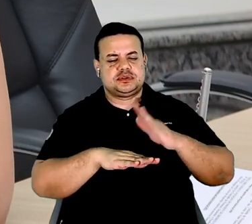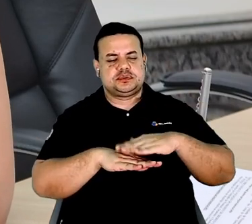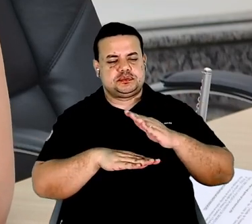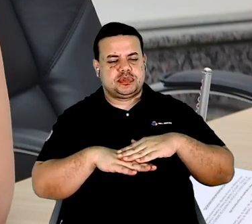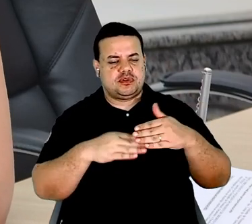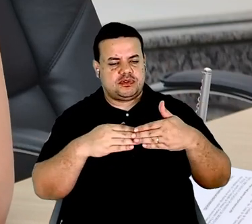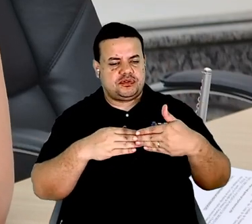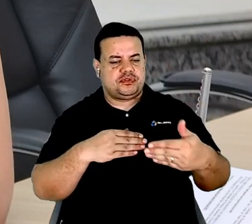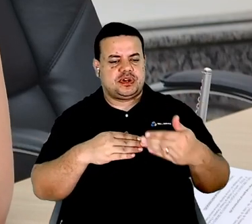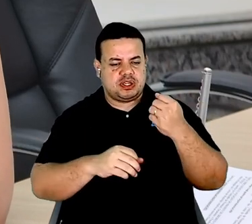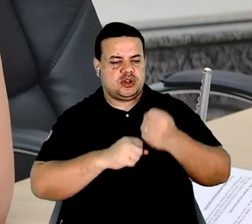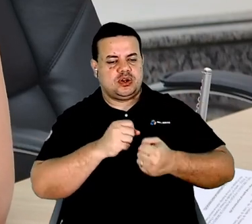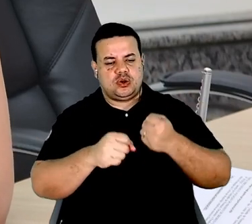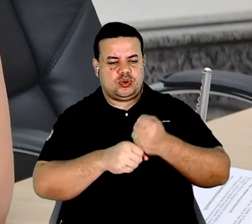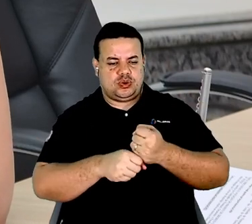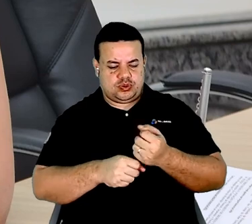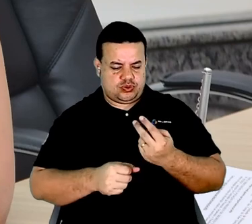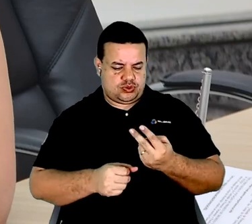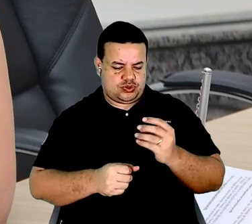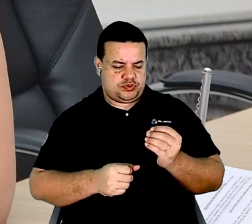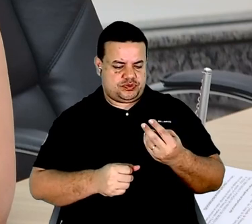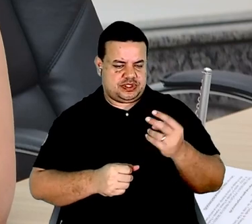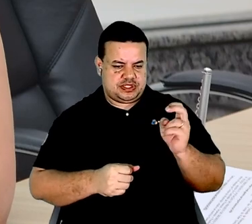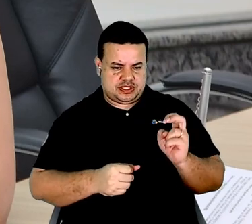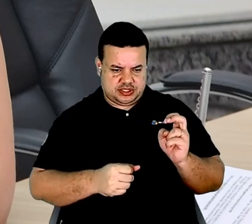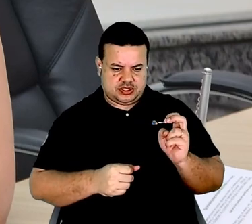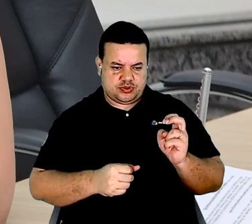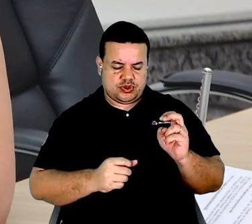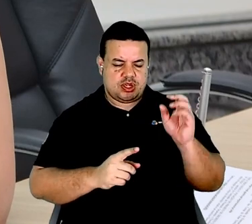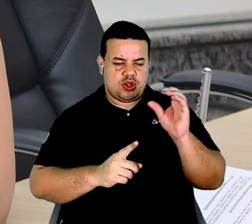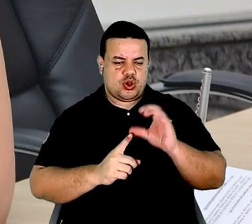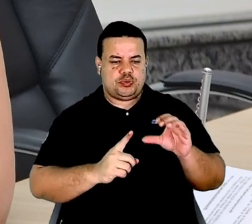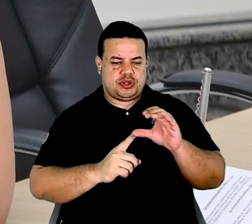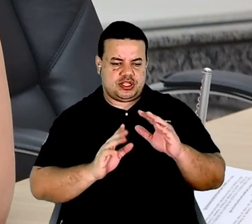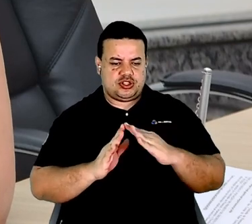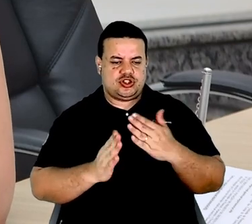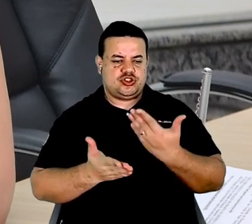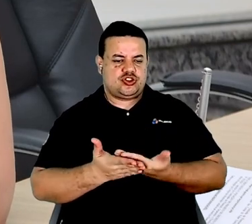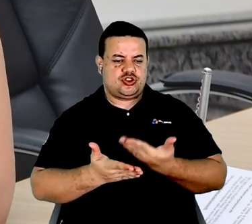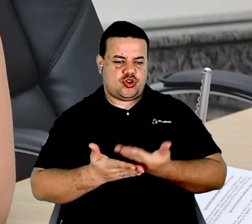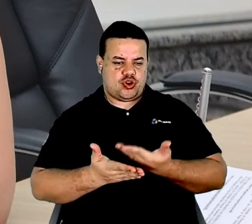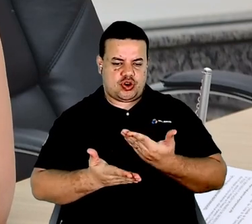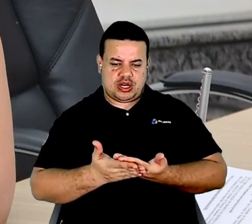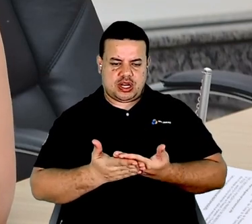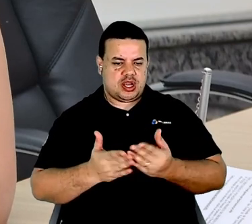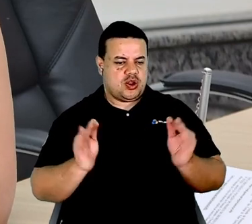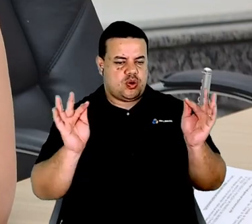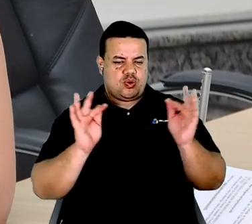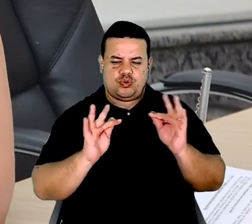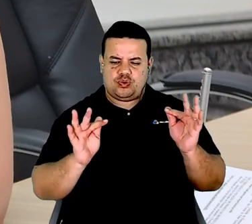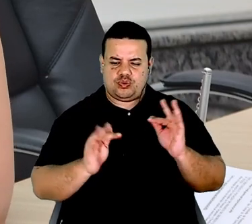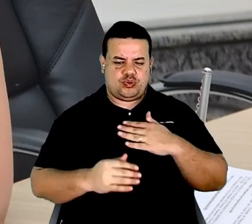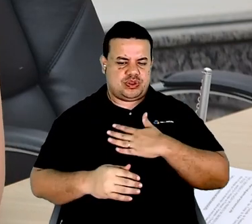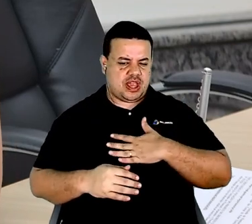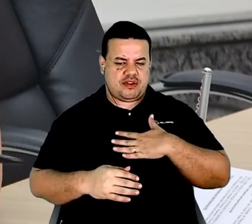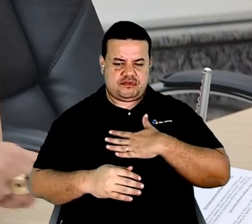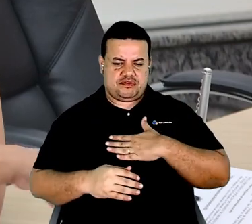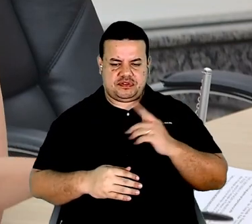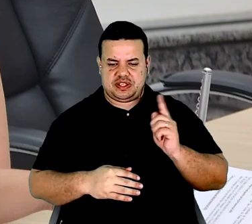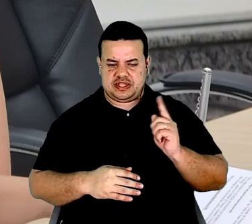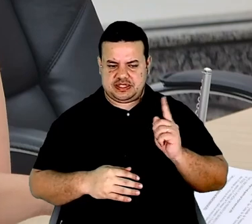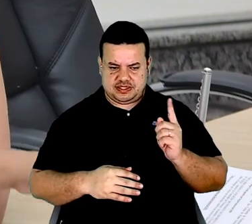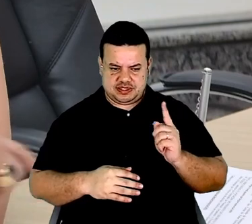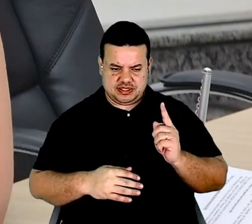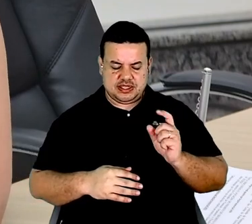próximo ano, 2025, e a comunidade escolar ela não está contente com essa terceirização. Então, se você